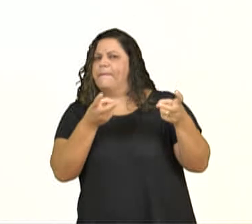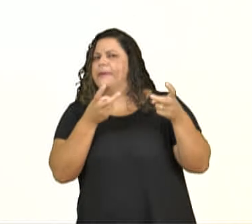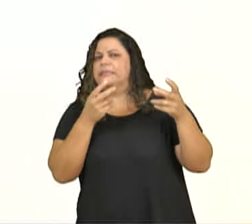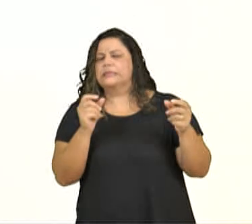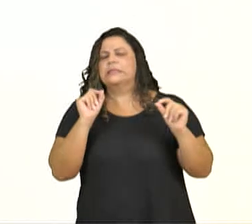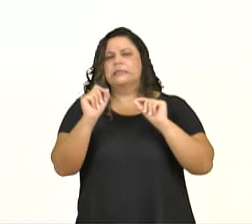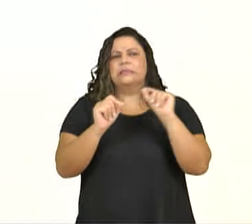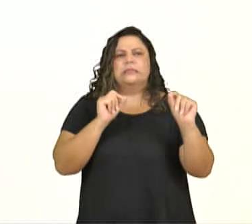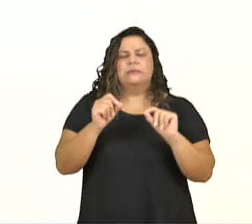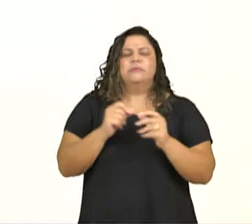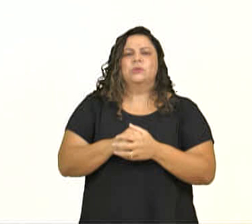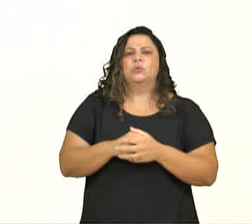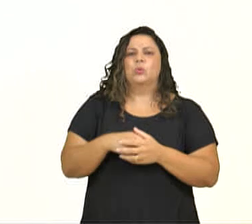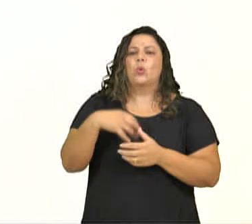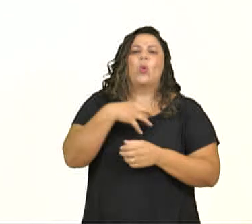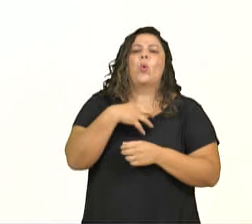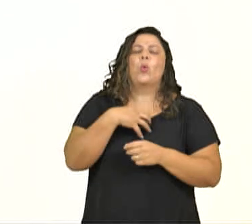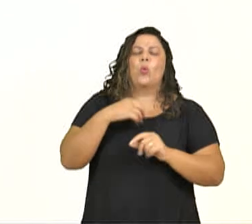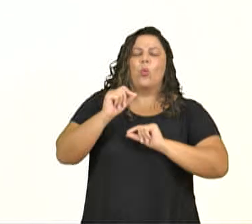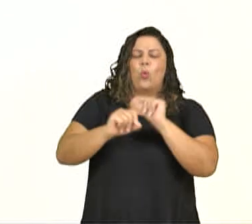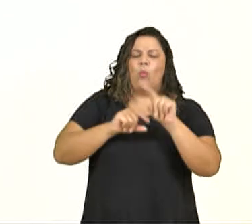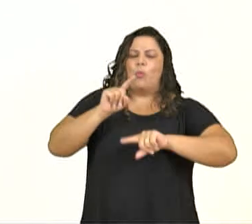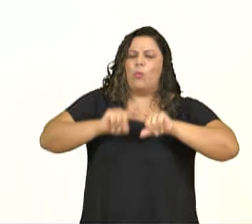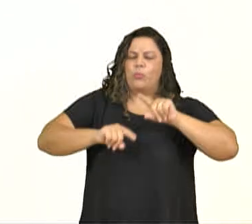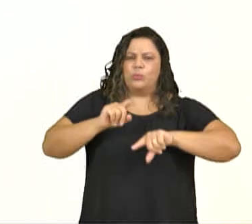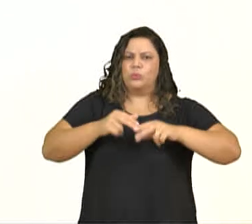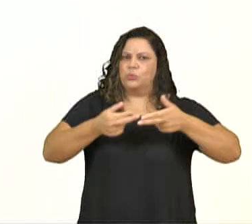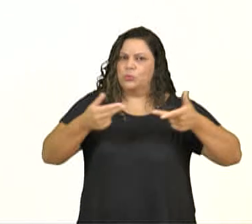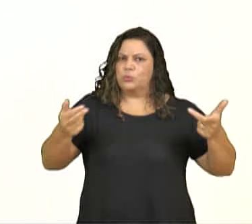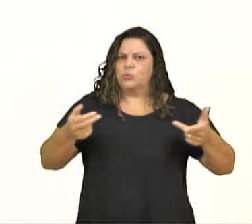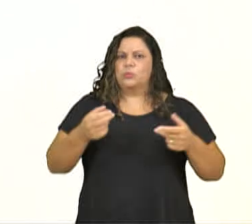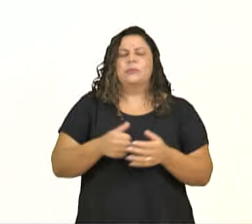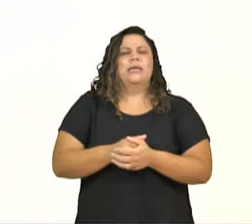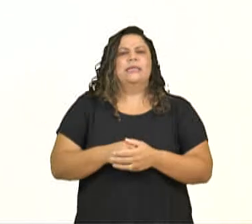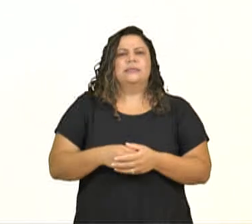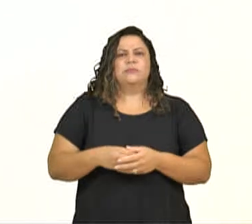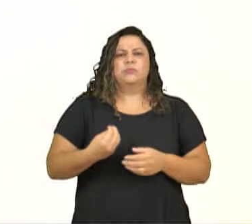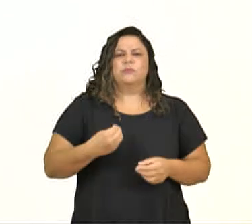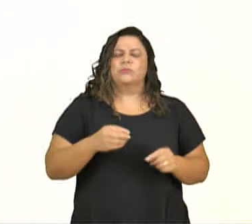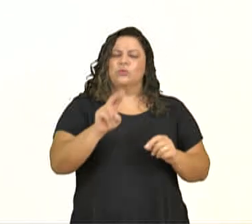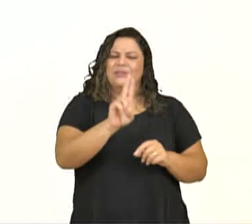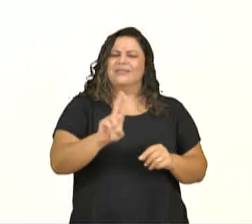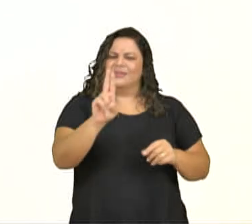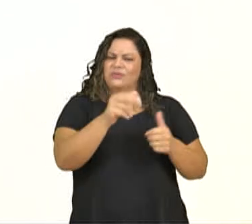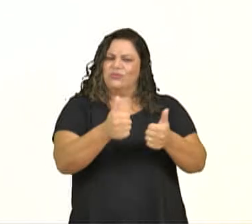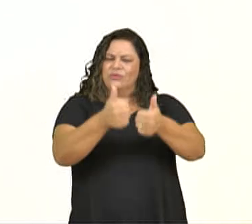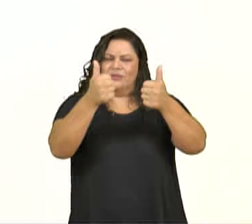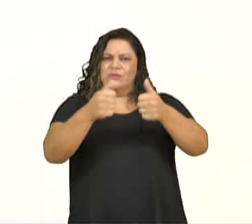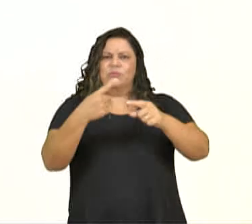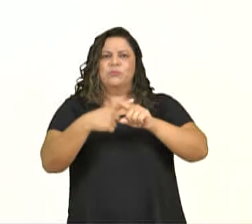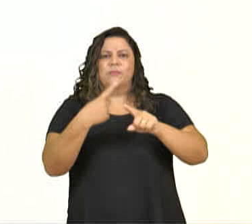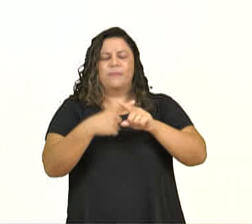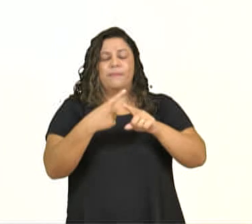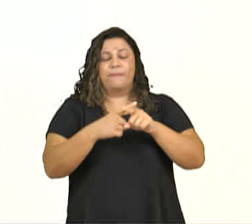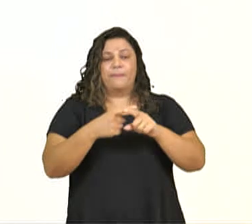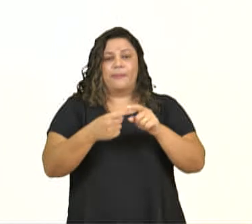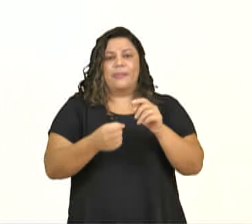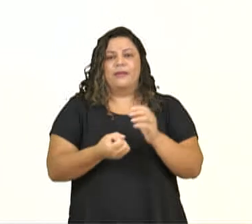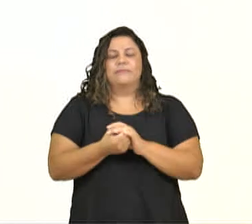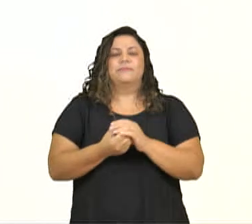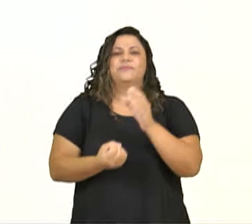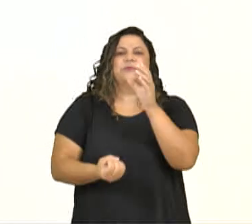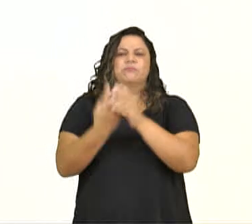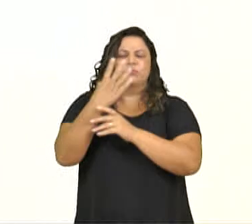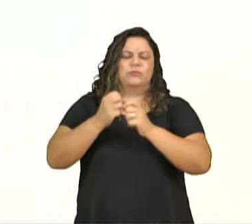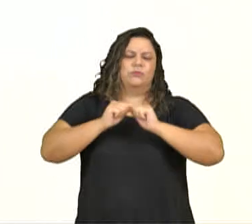a forma de reduzir a vida útil de um produto mesmo que ele esteja em condições de uso. Os fabricantes lançam os produtos